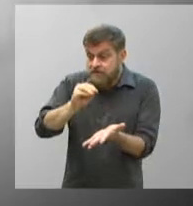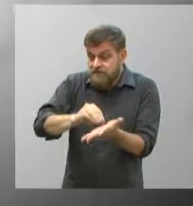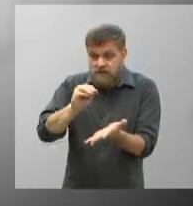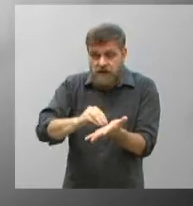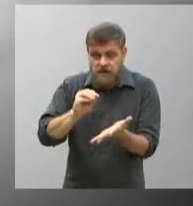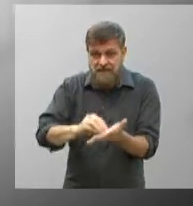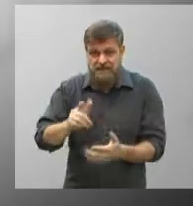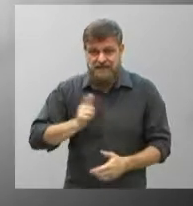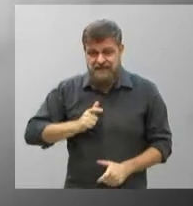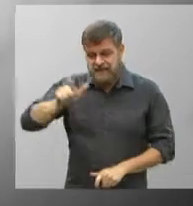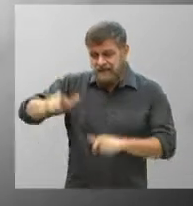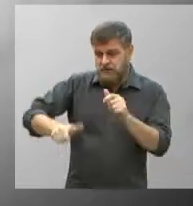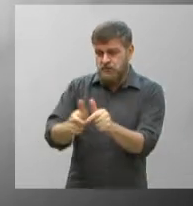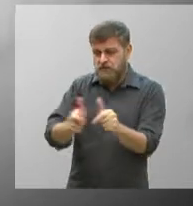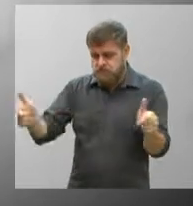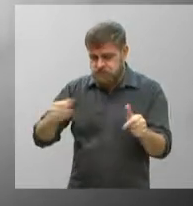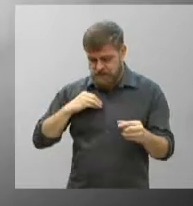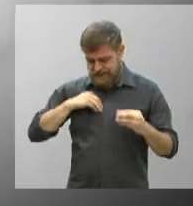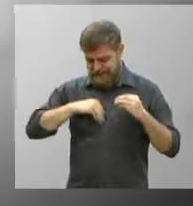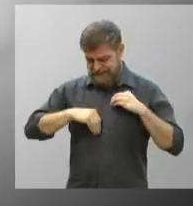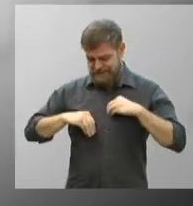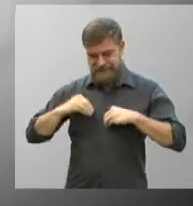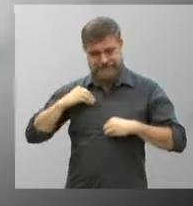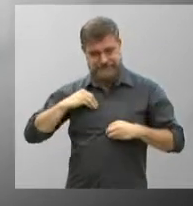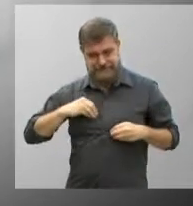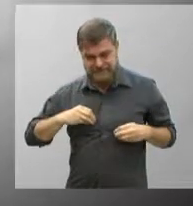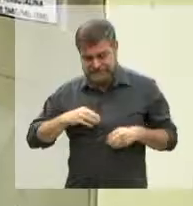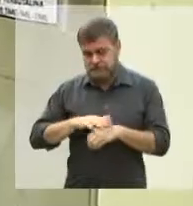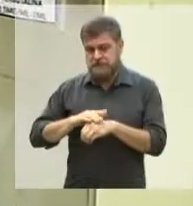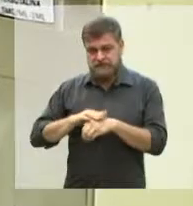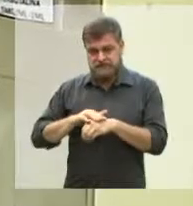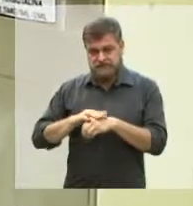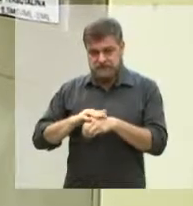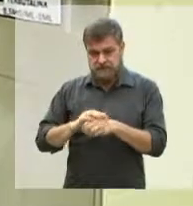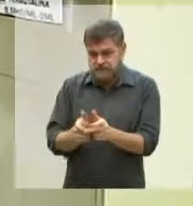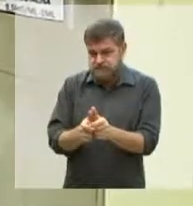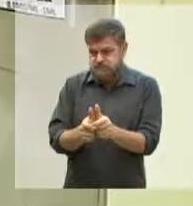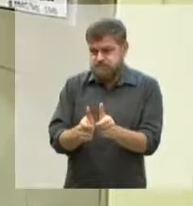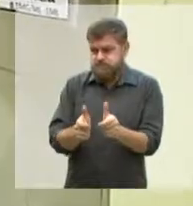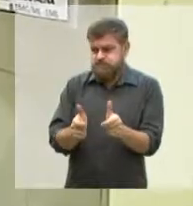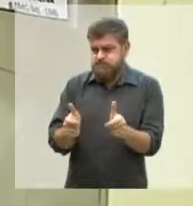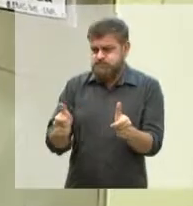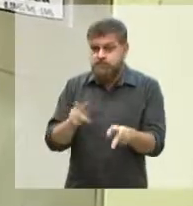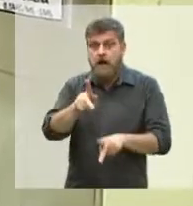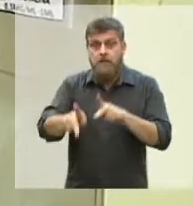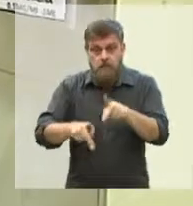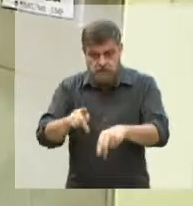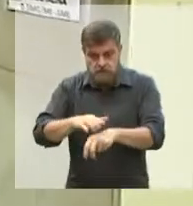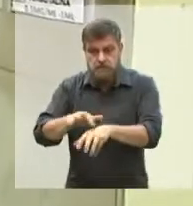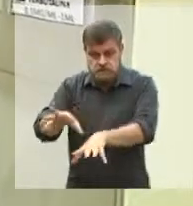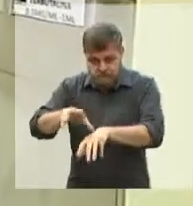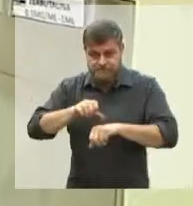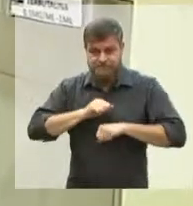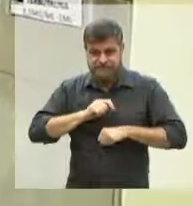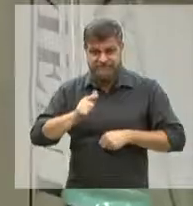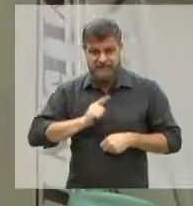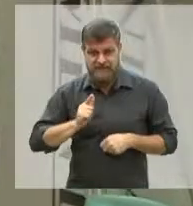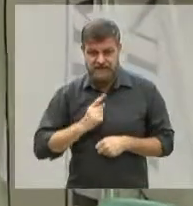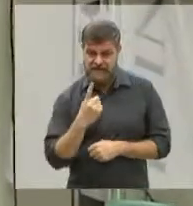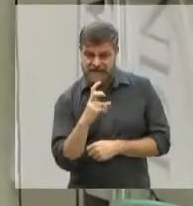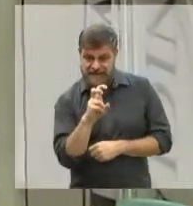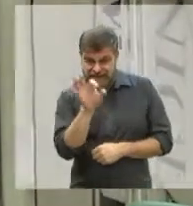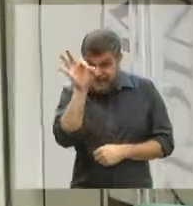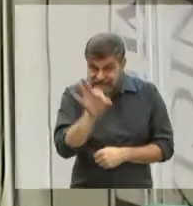são utilizados por muita gente. A depressão é um problema grave que acomete um percentual elevado da população. Quando eu falo elevado, eu estou falando de